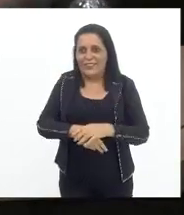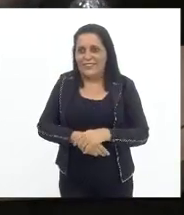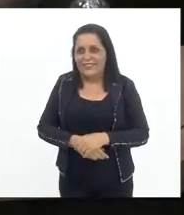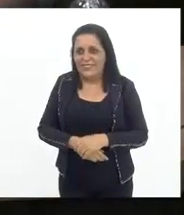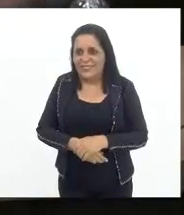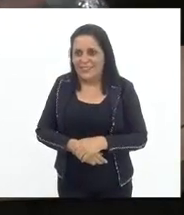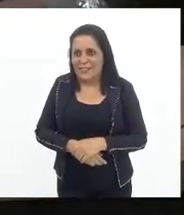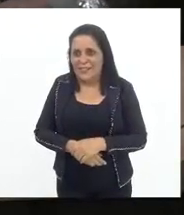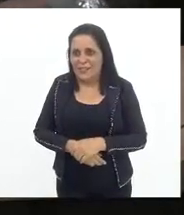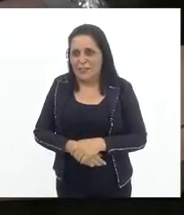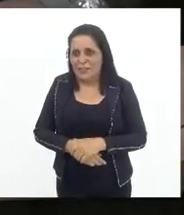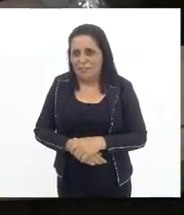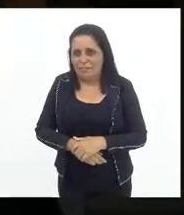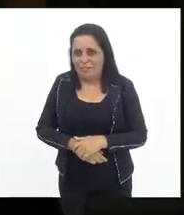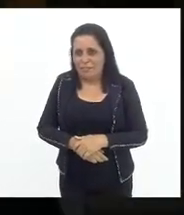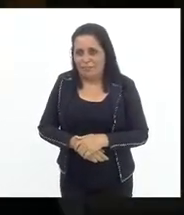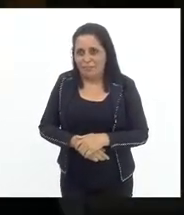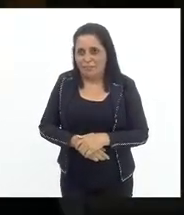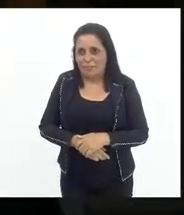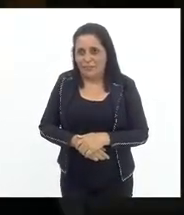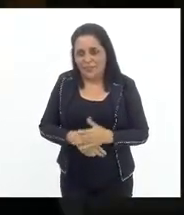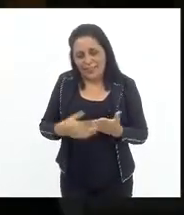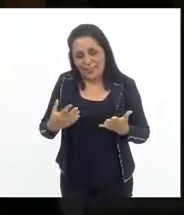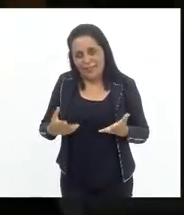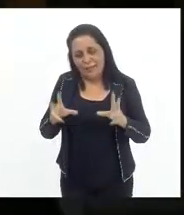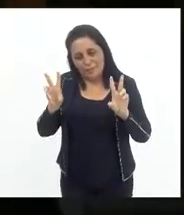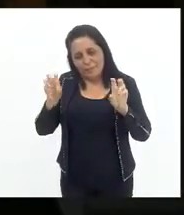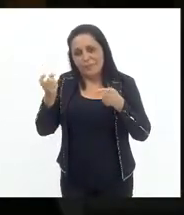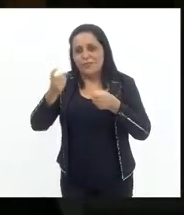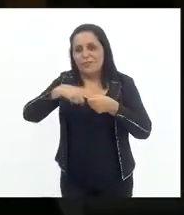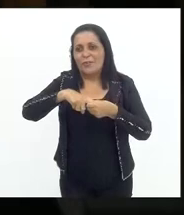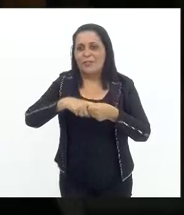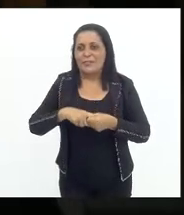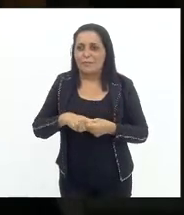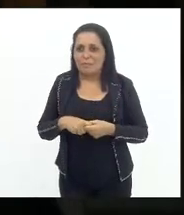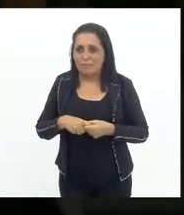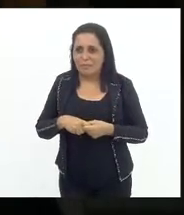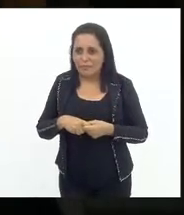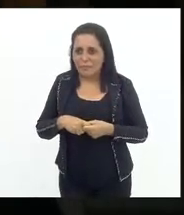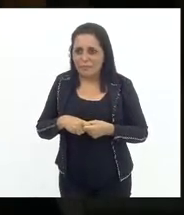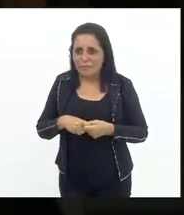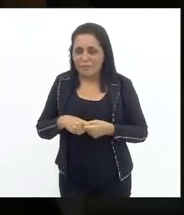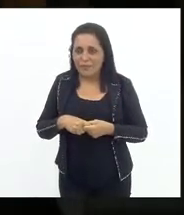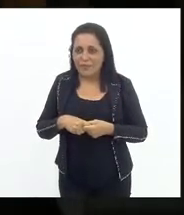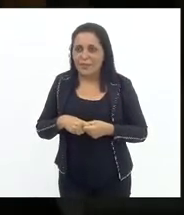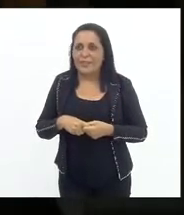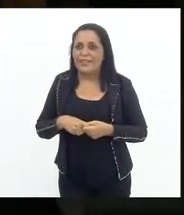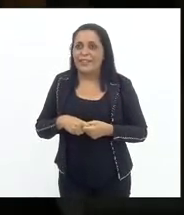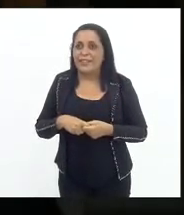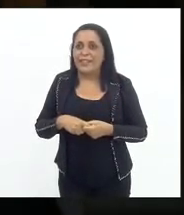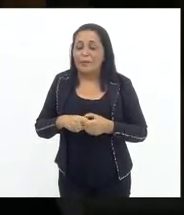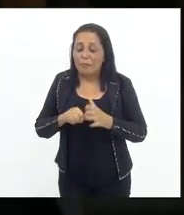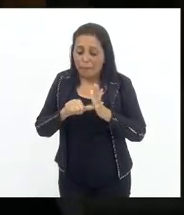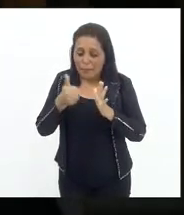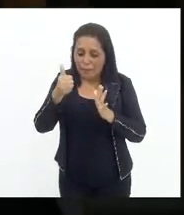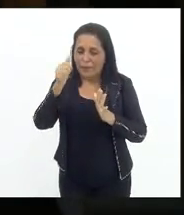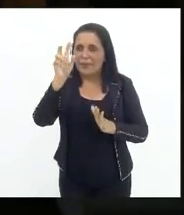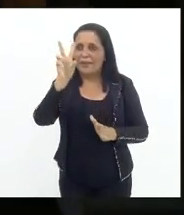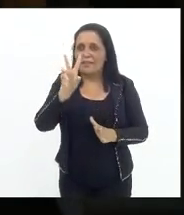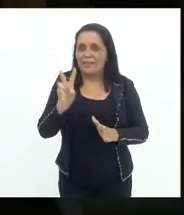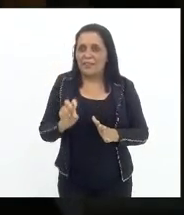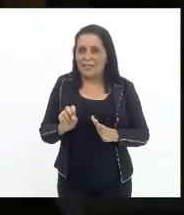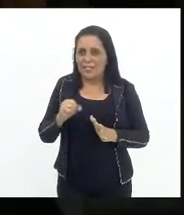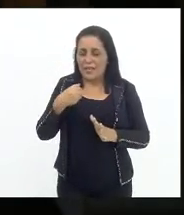não pode. Bom, feita a ressalva, vamos tentar. Dizia eu que a primeira vez